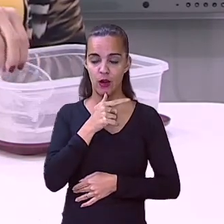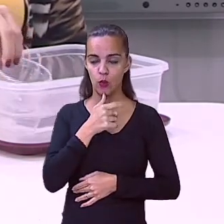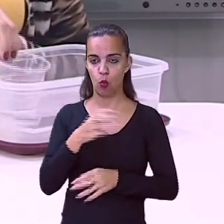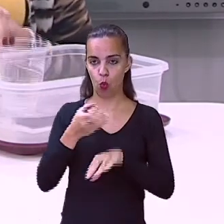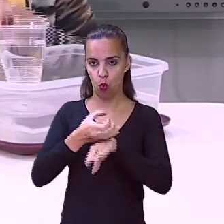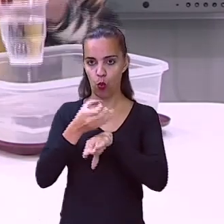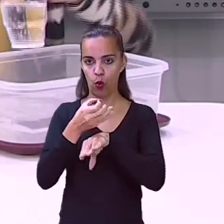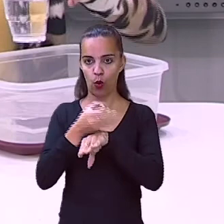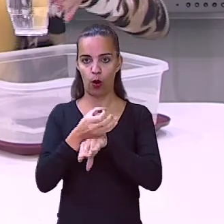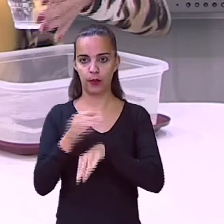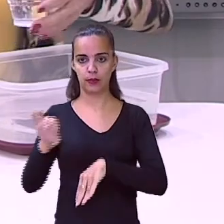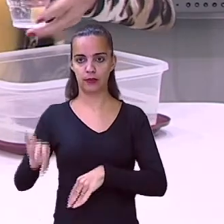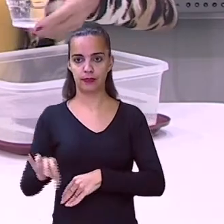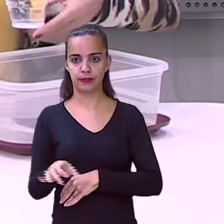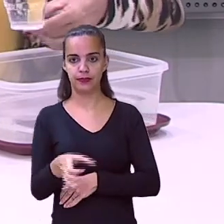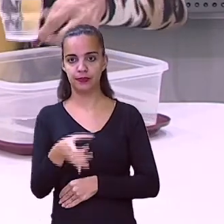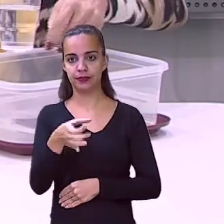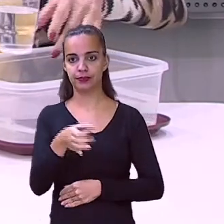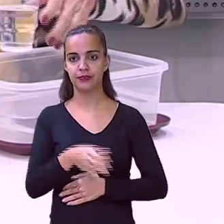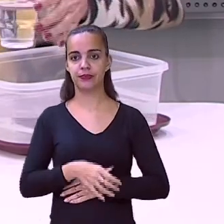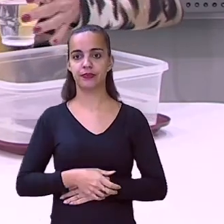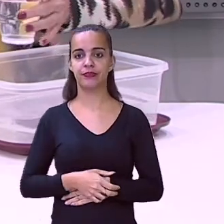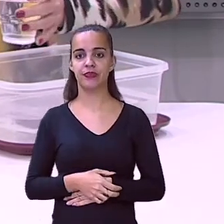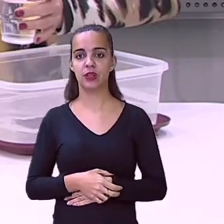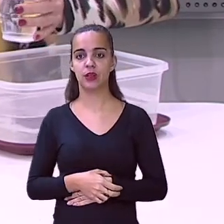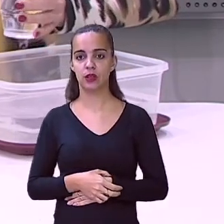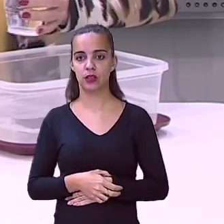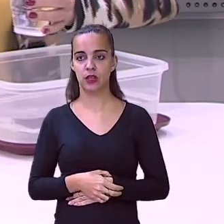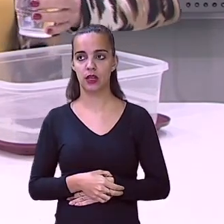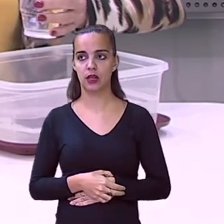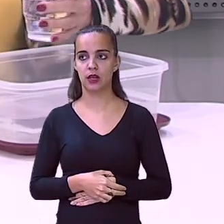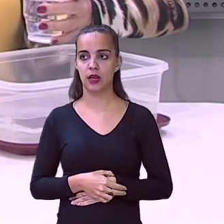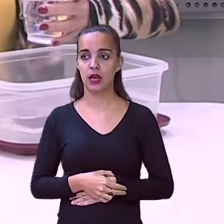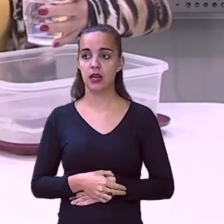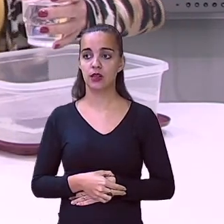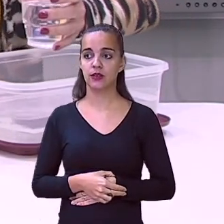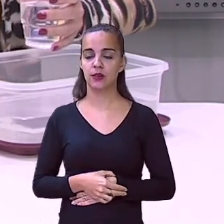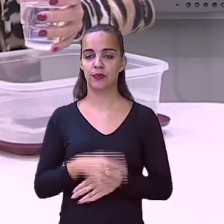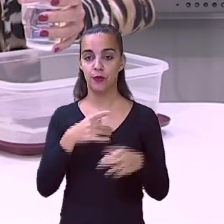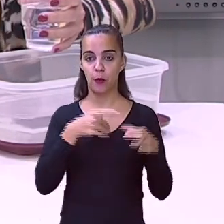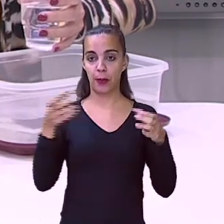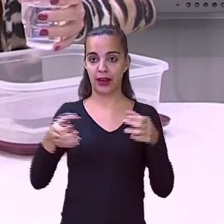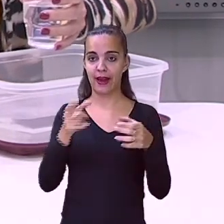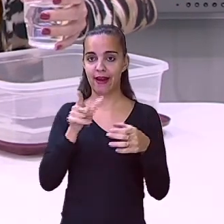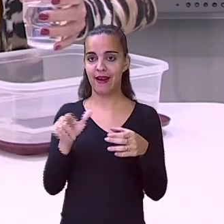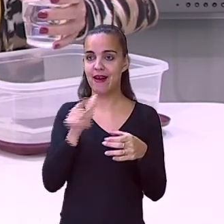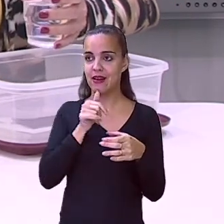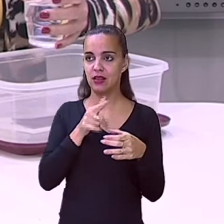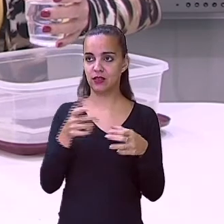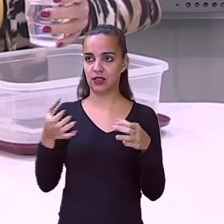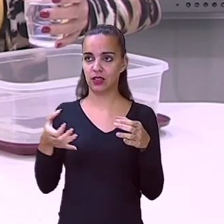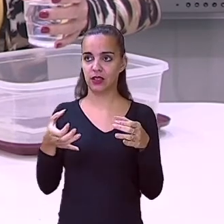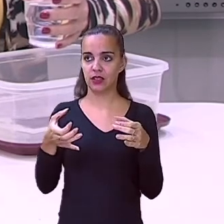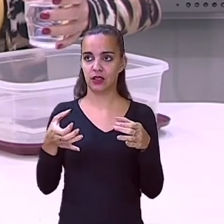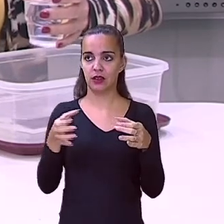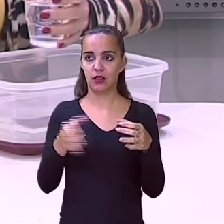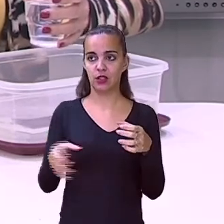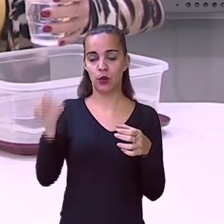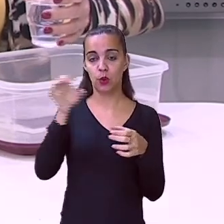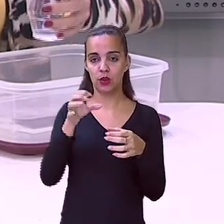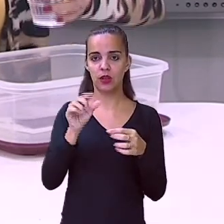água, a areia e o pó de serra, eles têm densidades